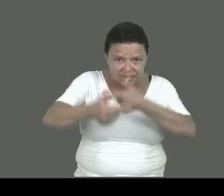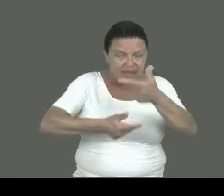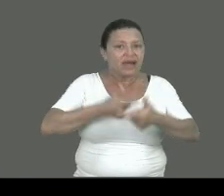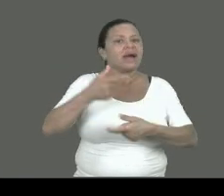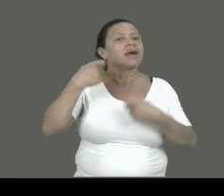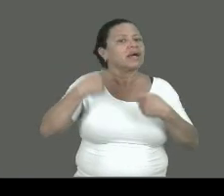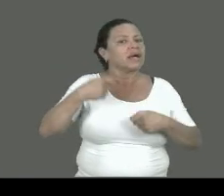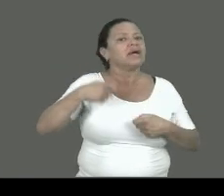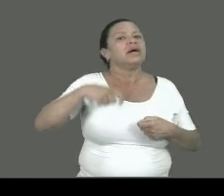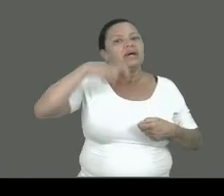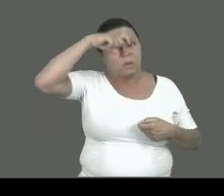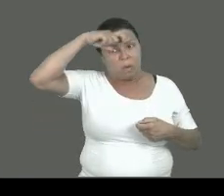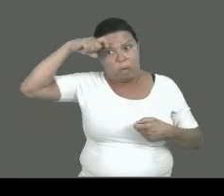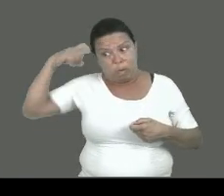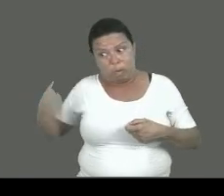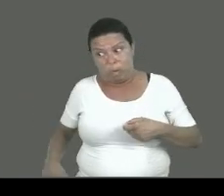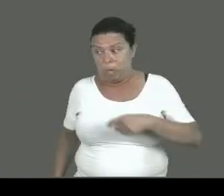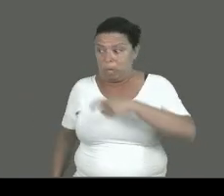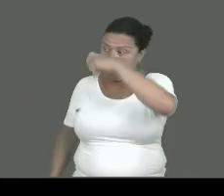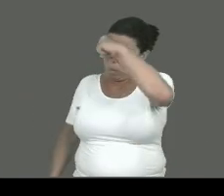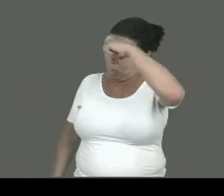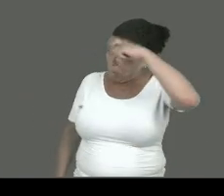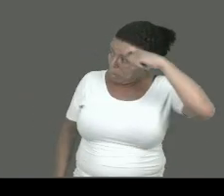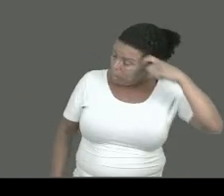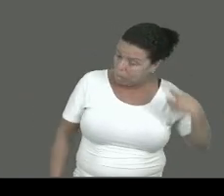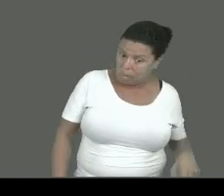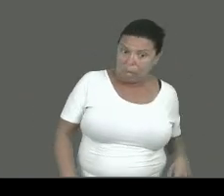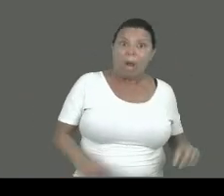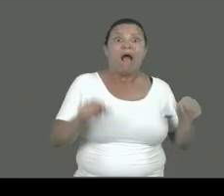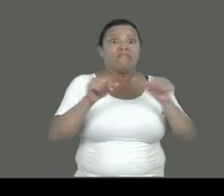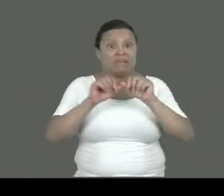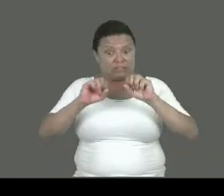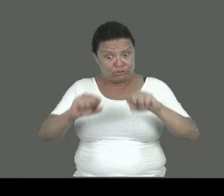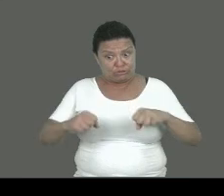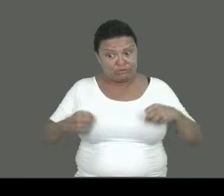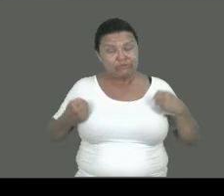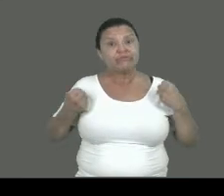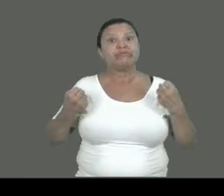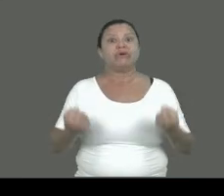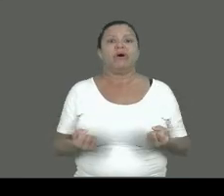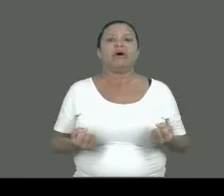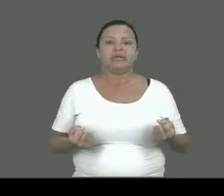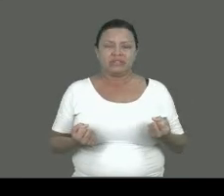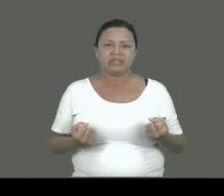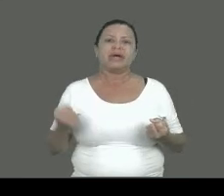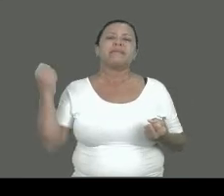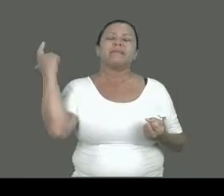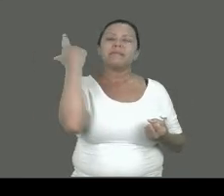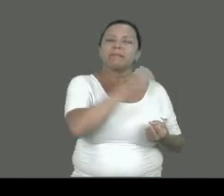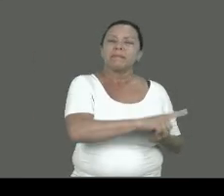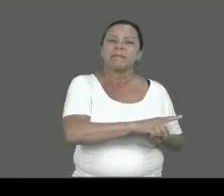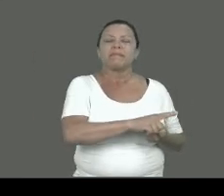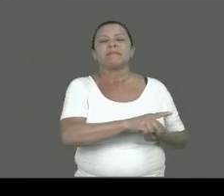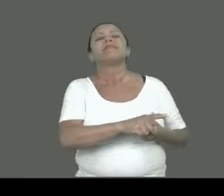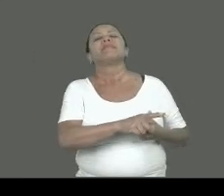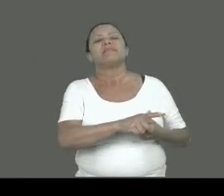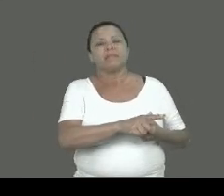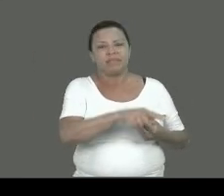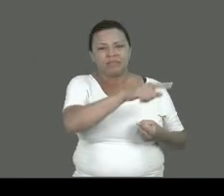teremos que suar, teremos que fazer muito esforço para conquistarmos